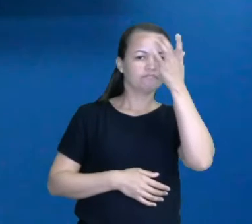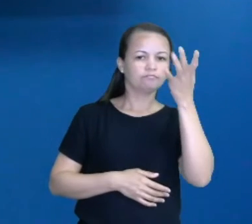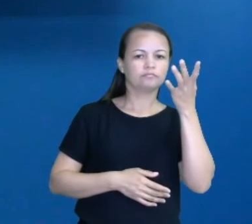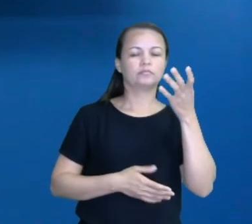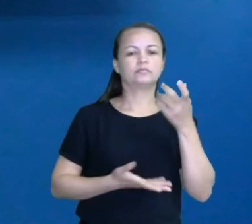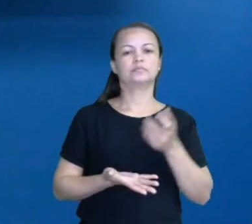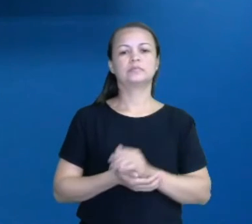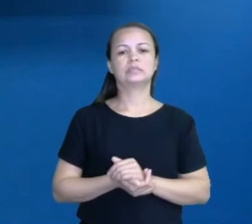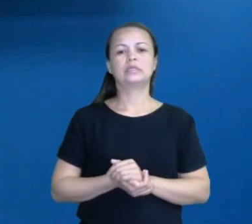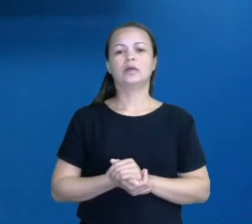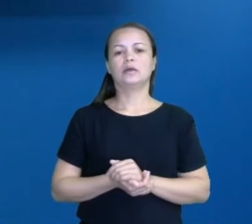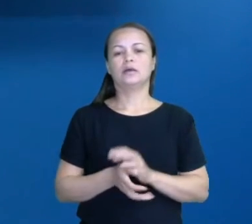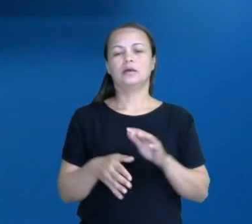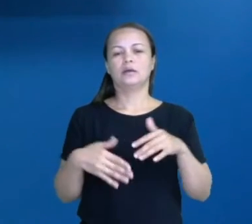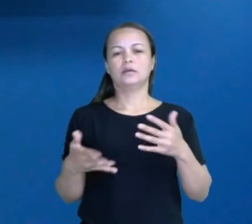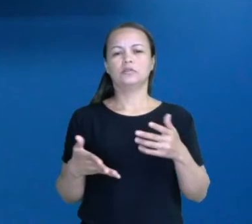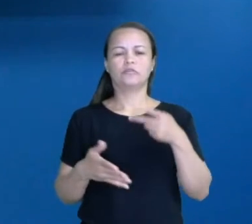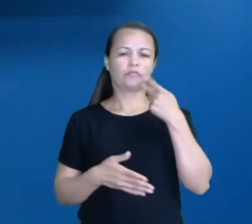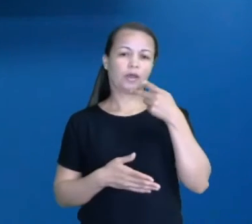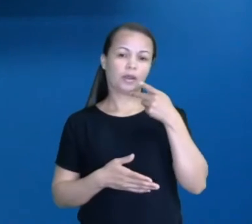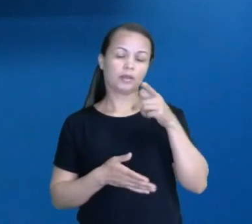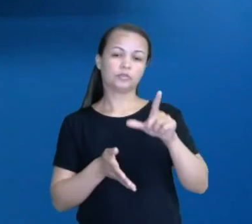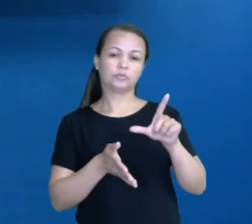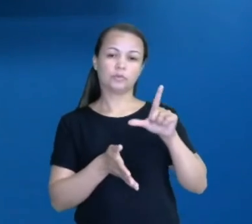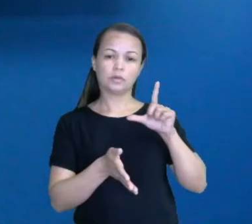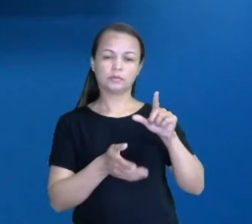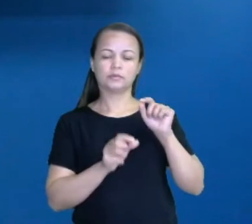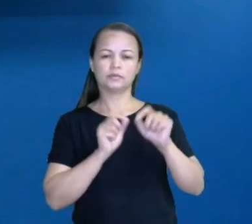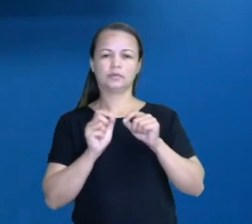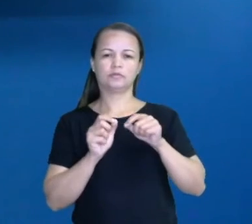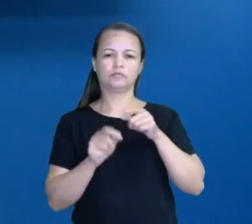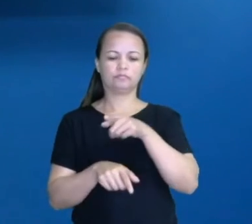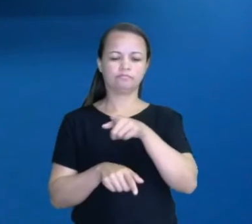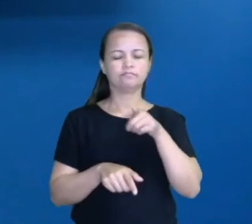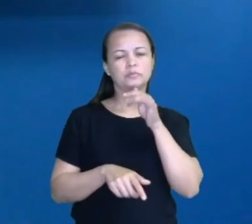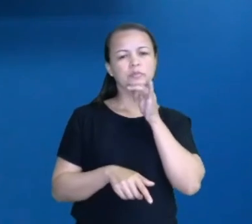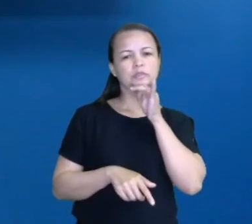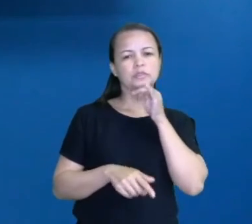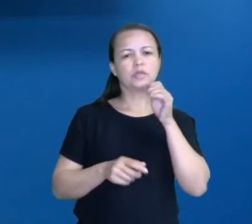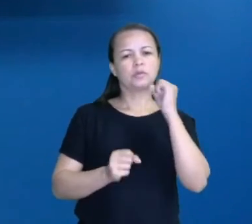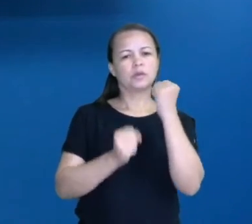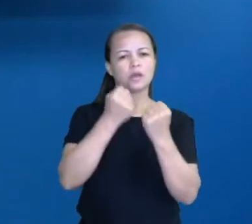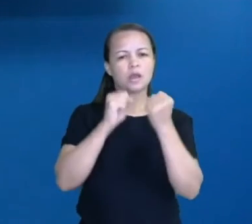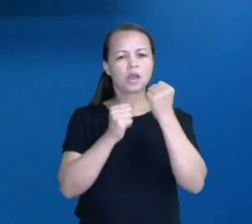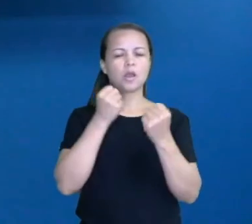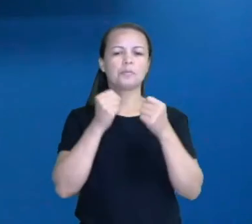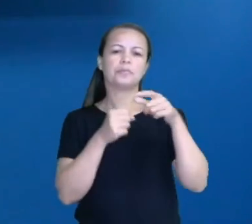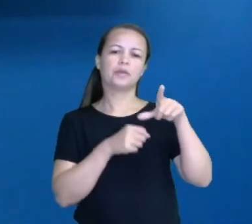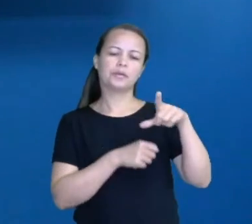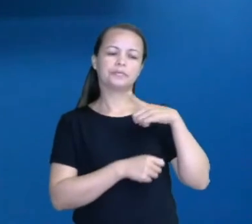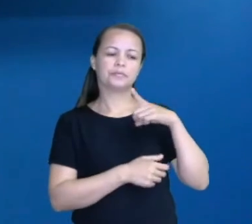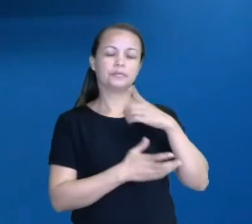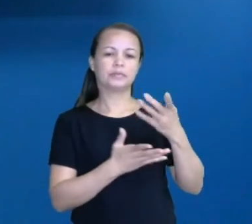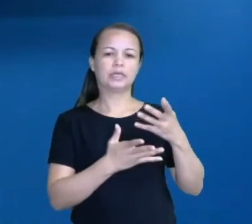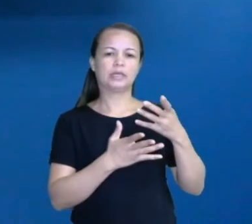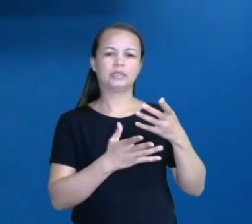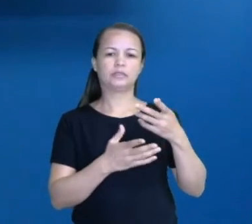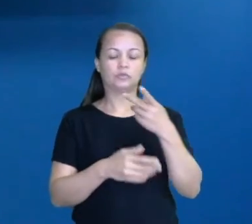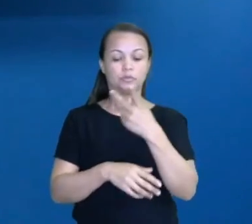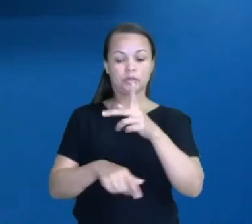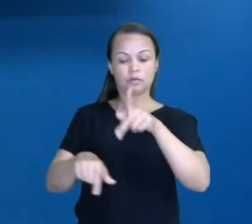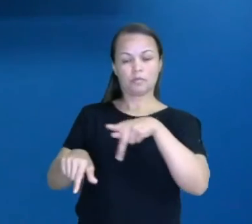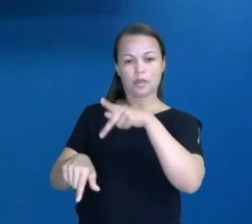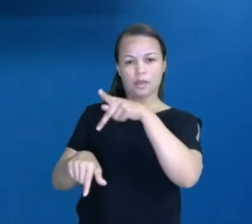falando anteriormente. Você tem uma empresa, uma multinacional. No seu país de origem, você